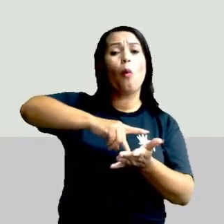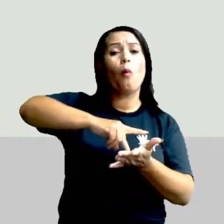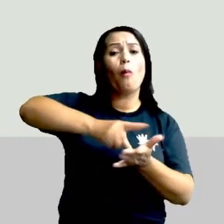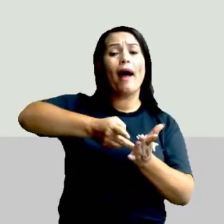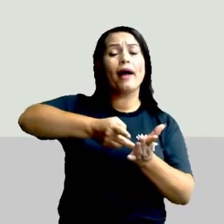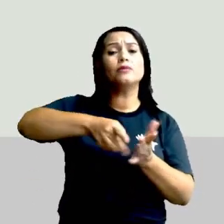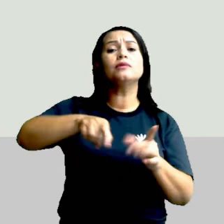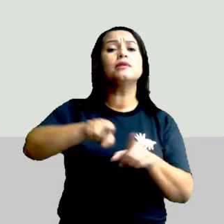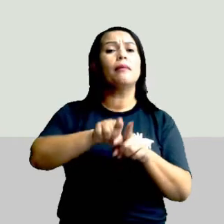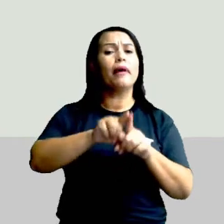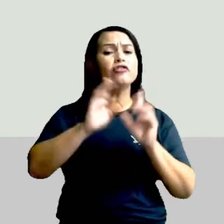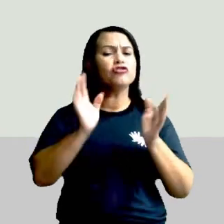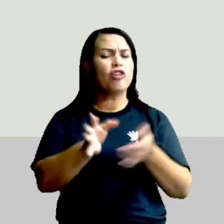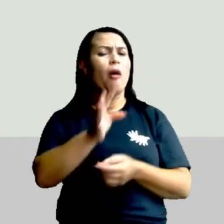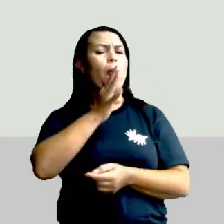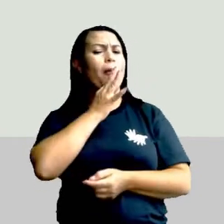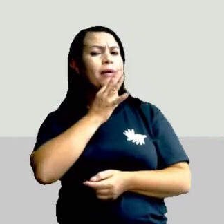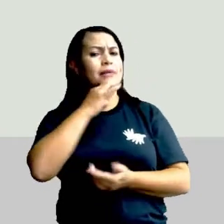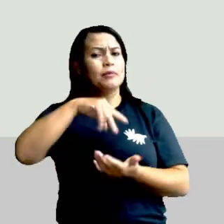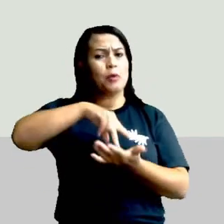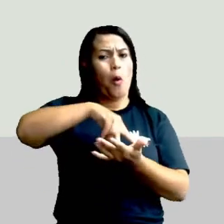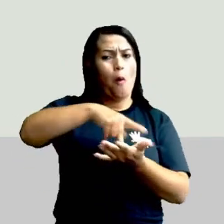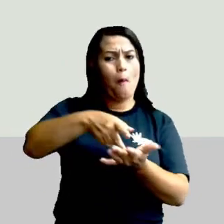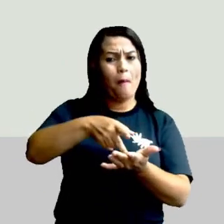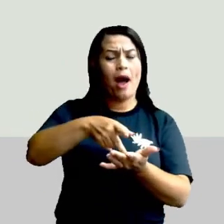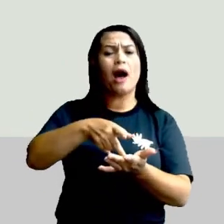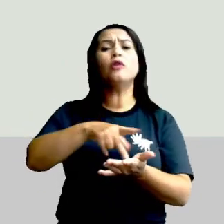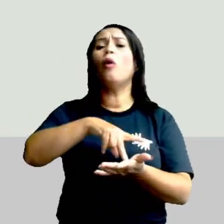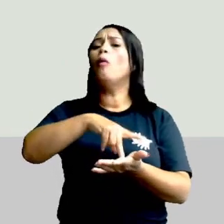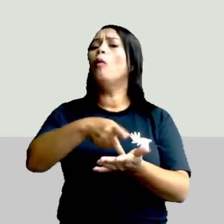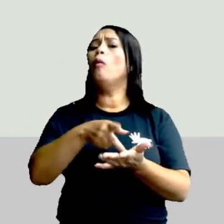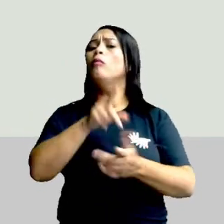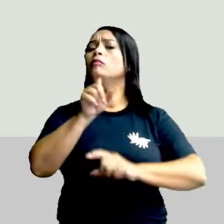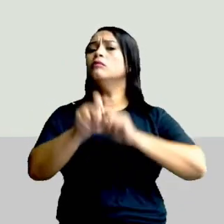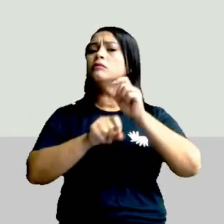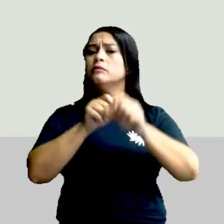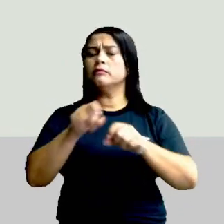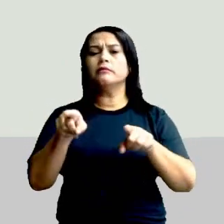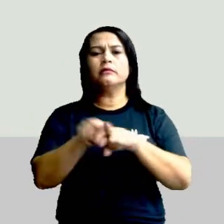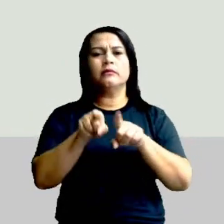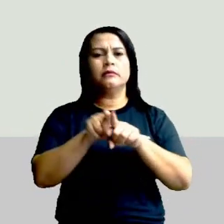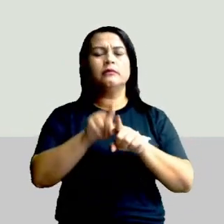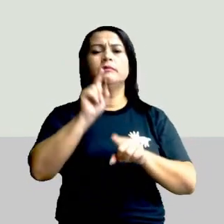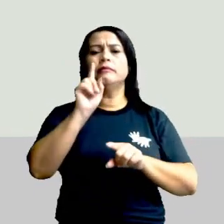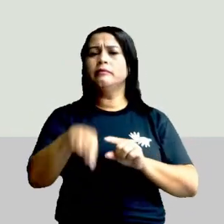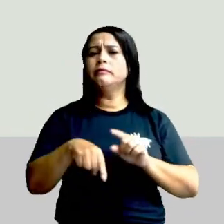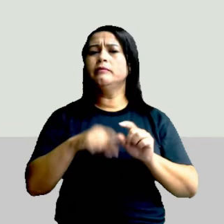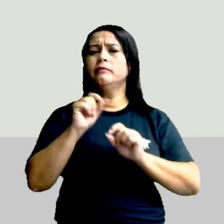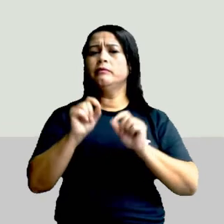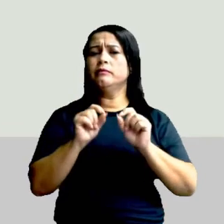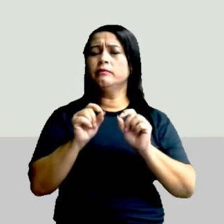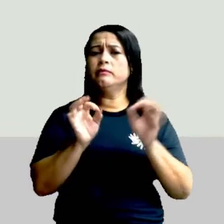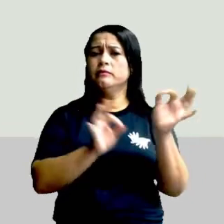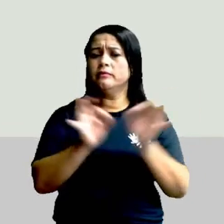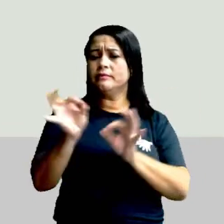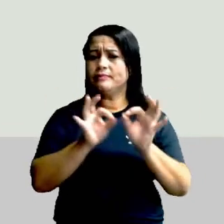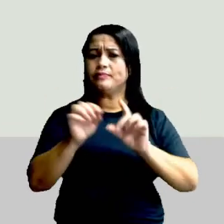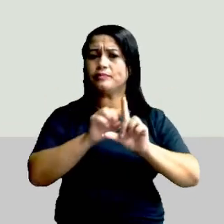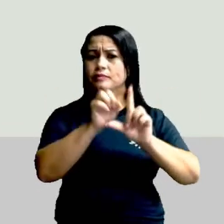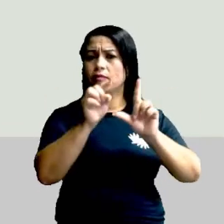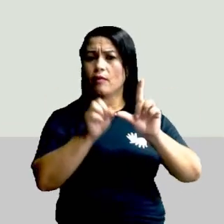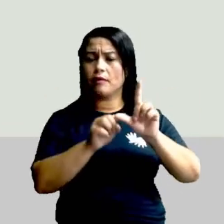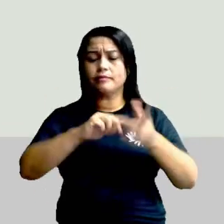que todos já conhecemos o que eu passo minha gente e o compasso ele serve também para construir os ângulos